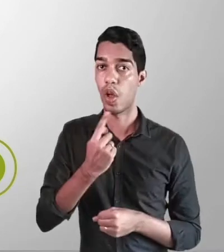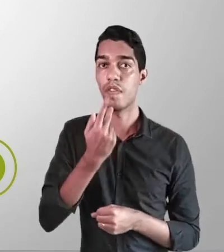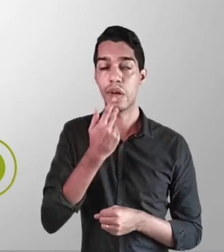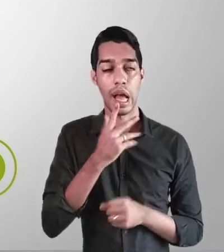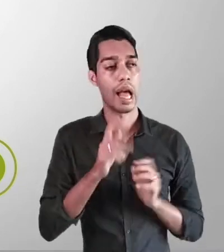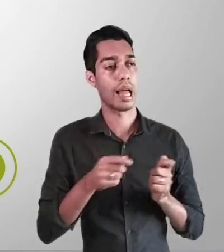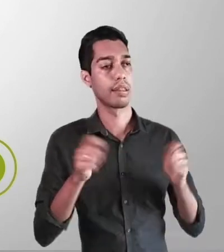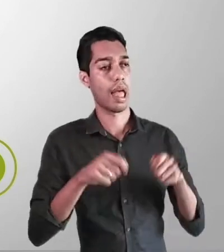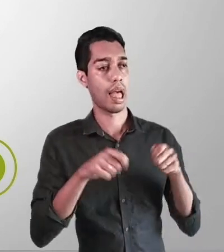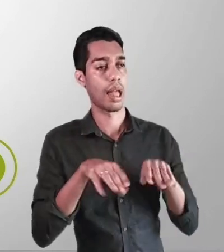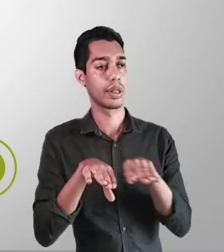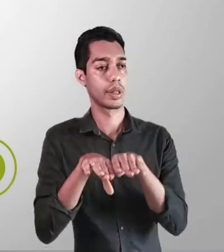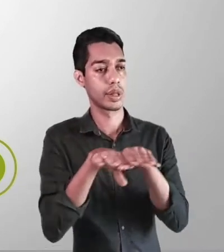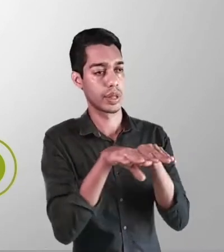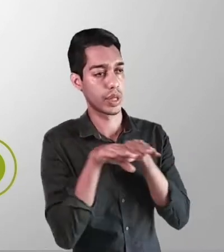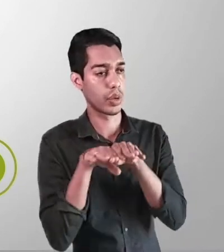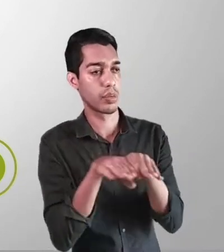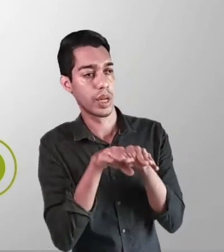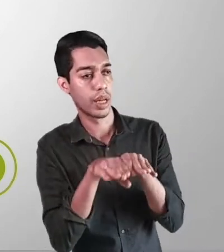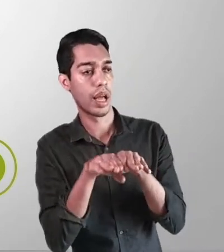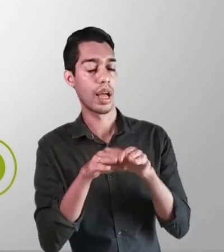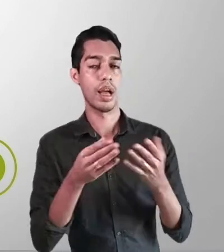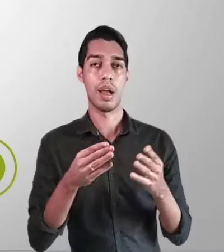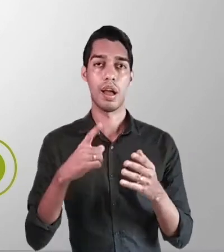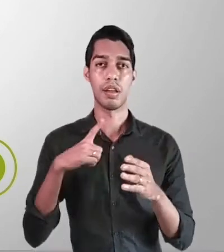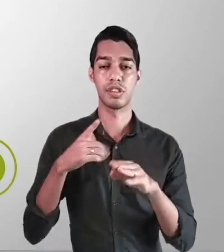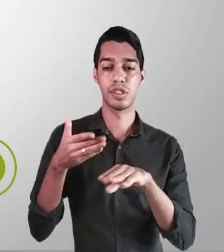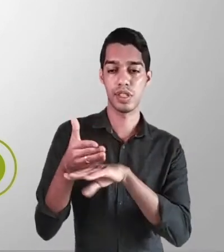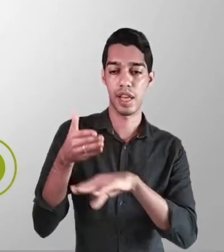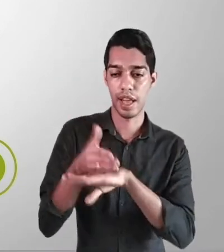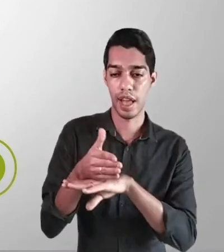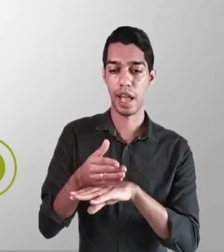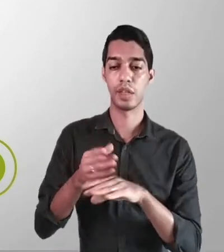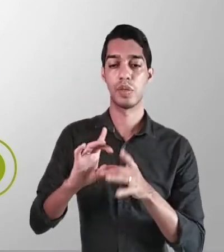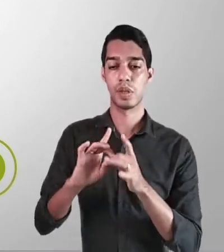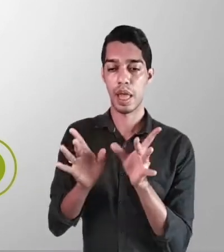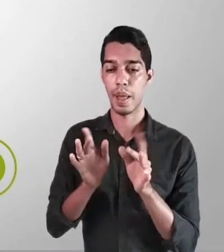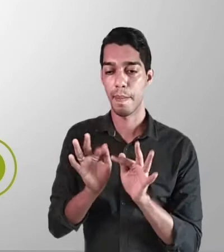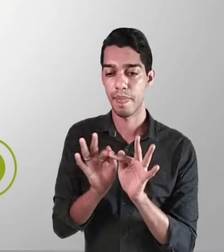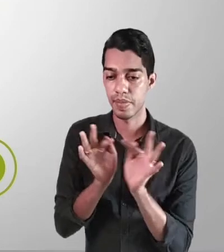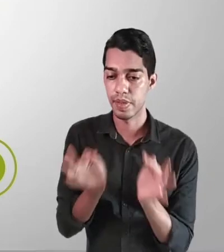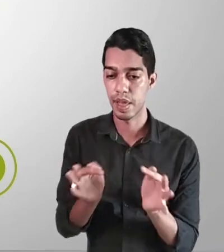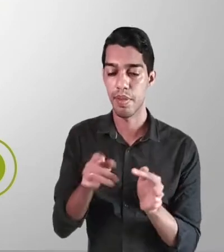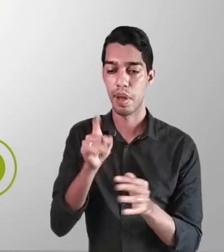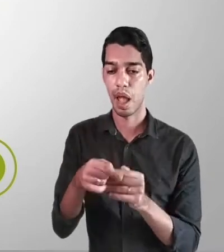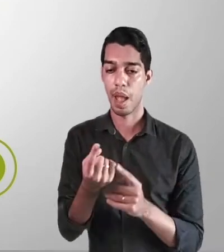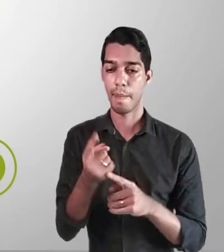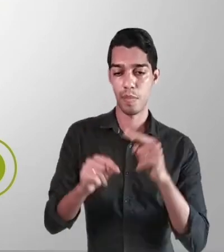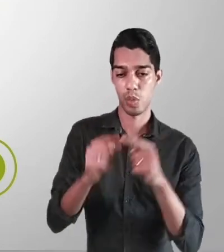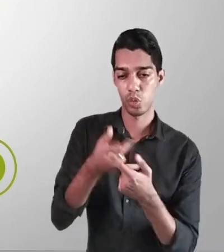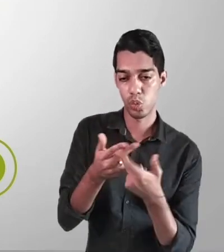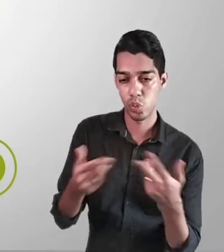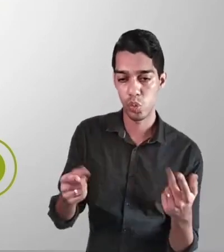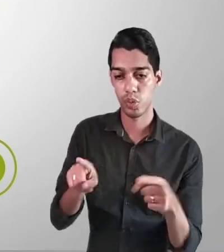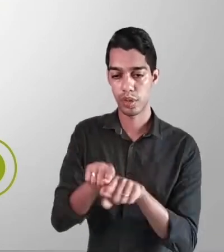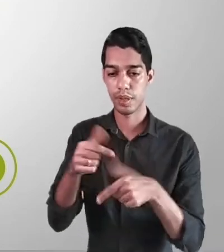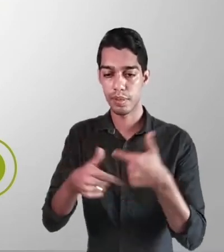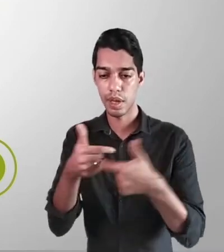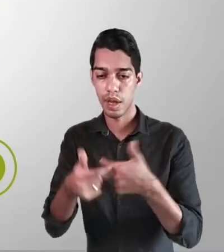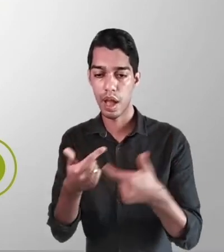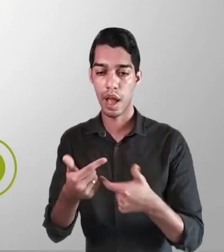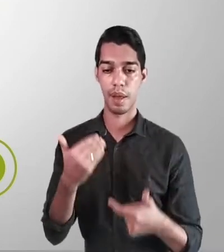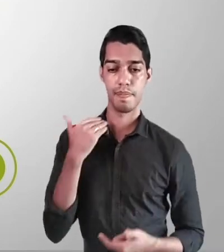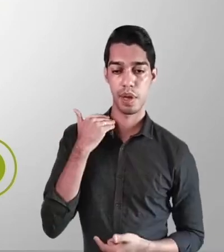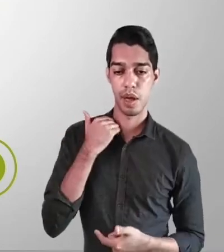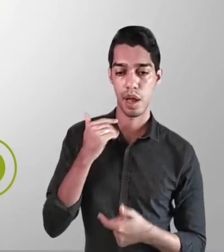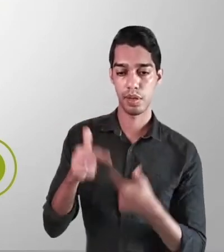democratização do acesso à indústria financeira, a produtos financeiros, a produtos bancários, a serviços bancários,